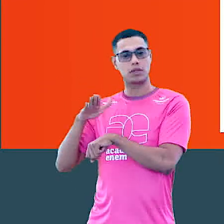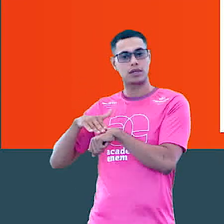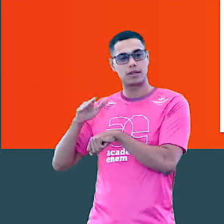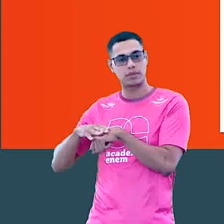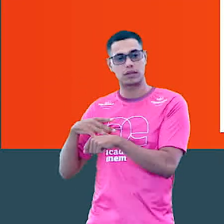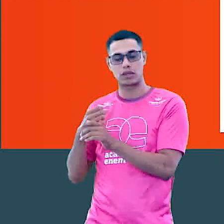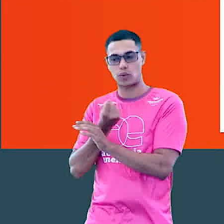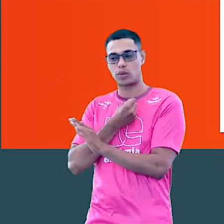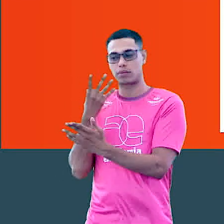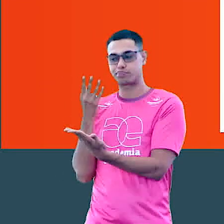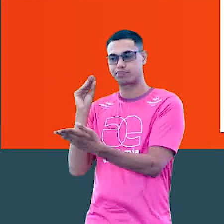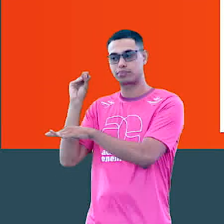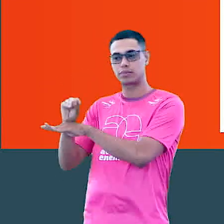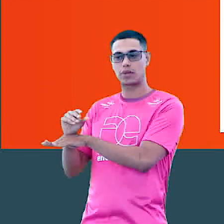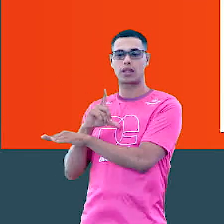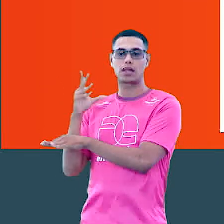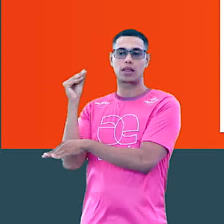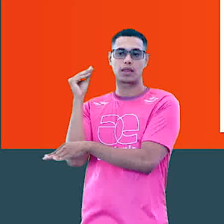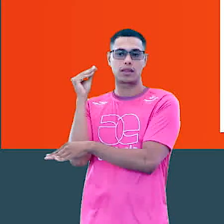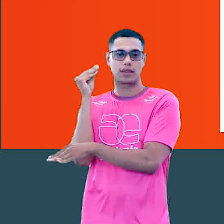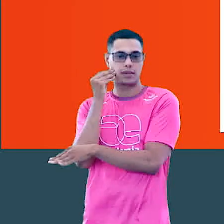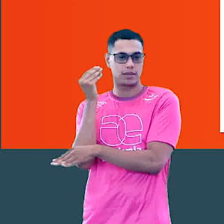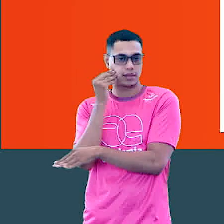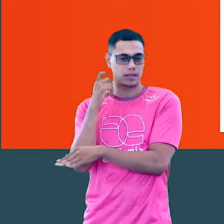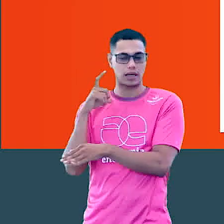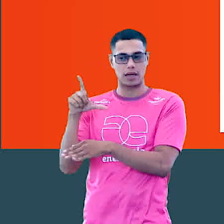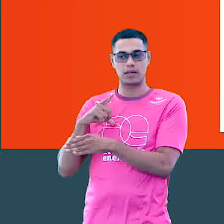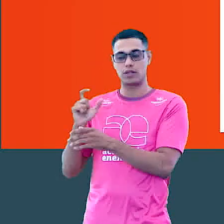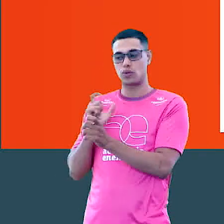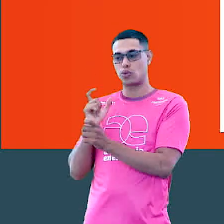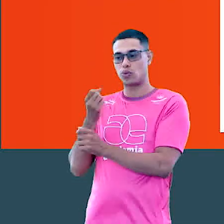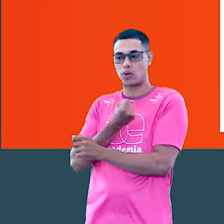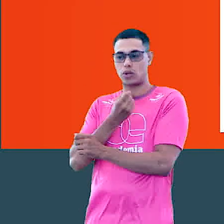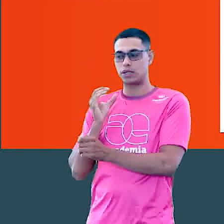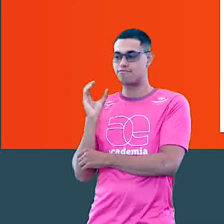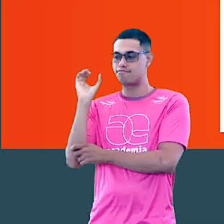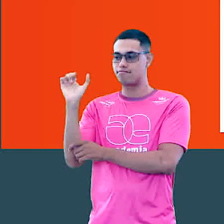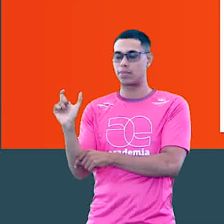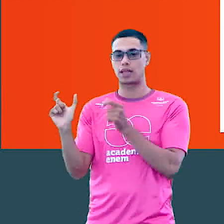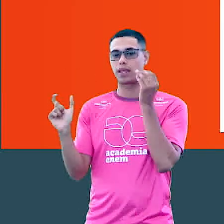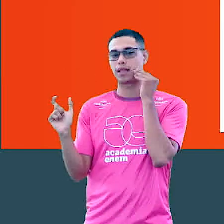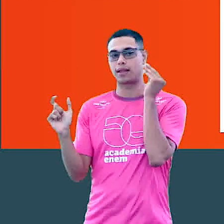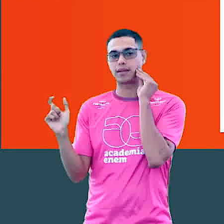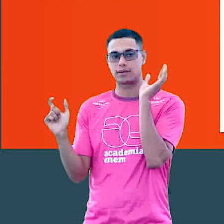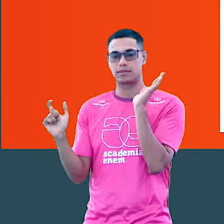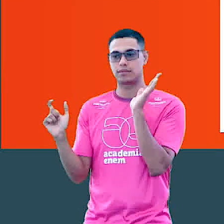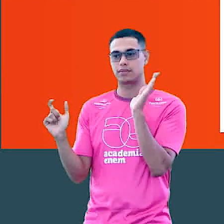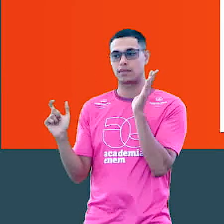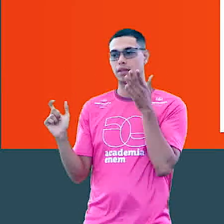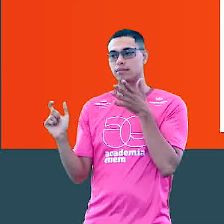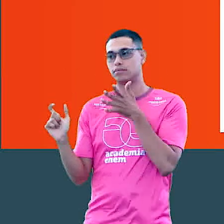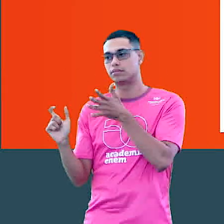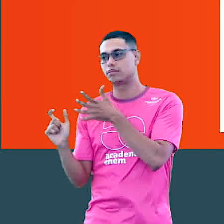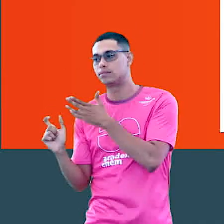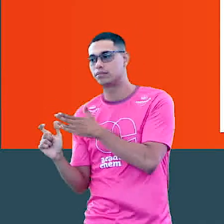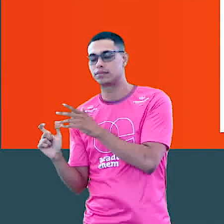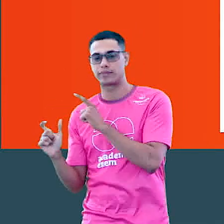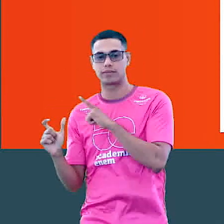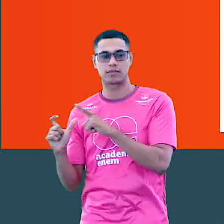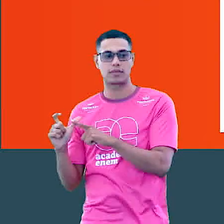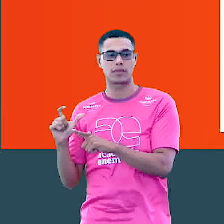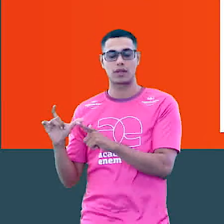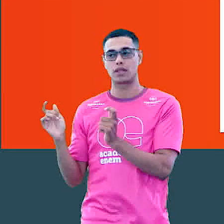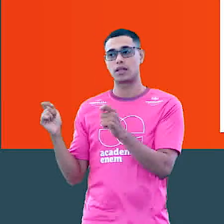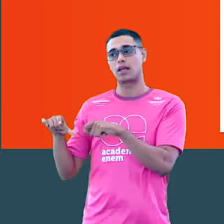sua nota, sua chavezinha, sua média, para entrar na universidade pública. Tá? E ele até